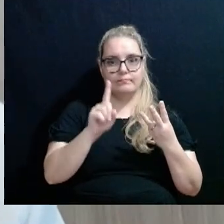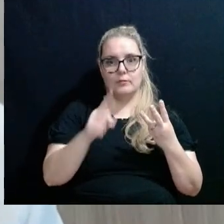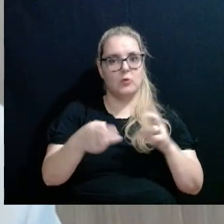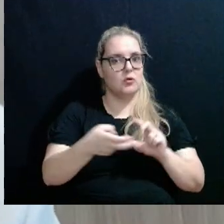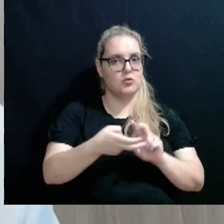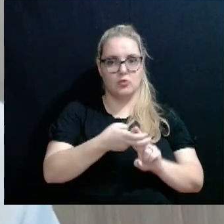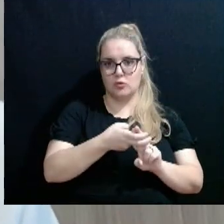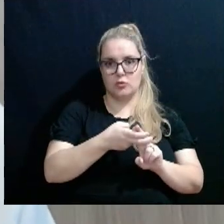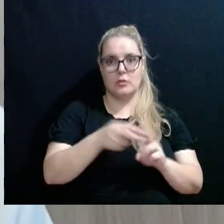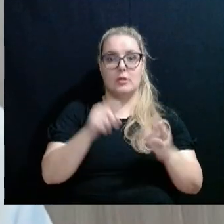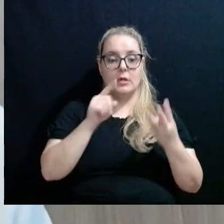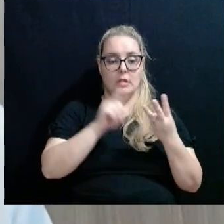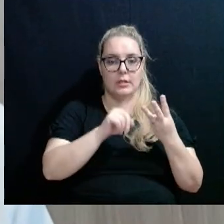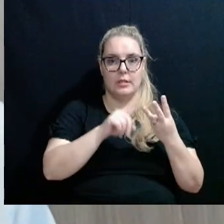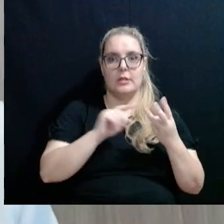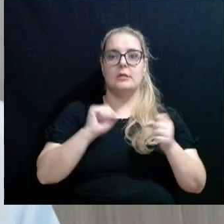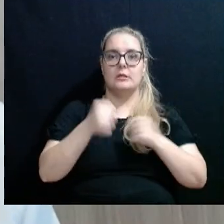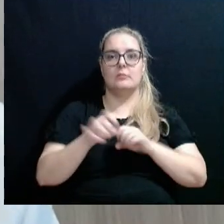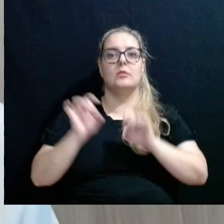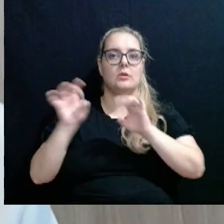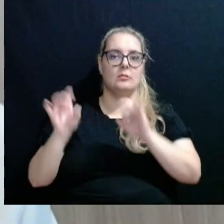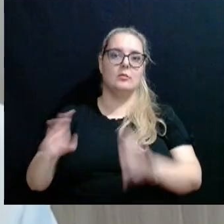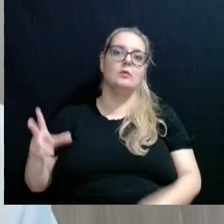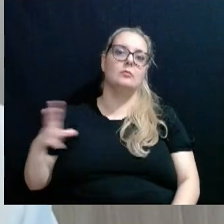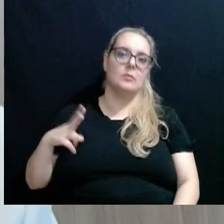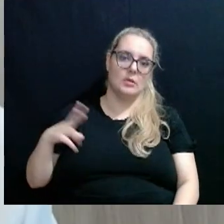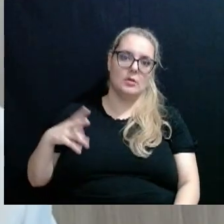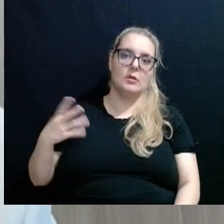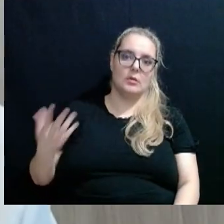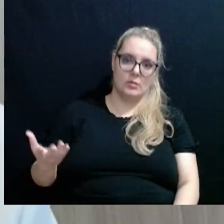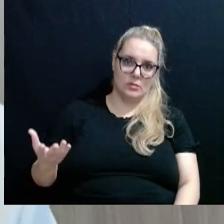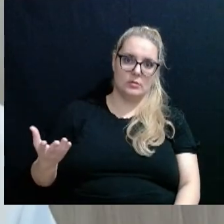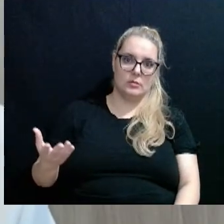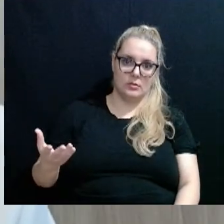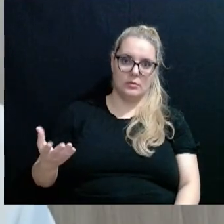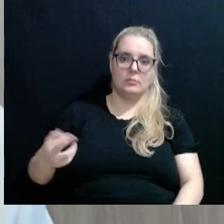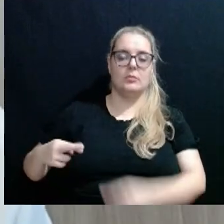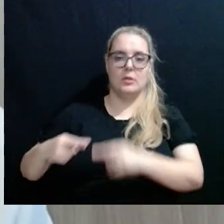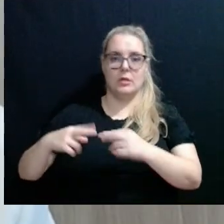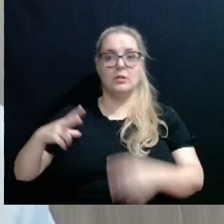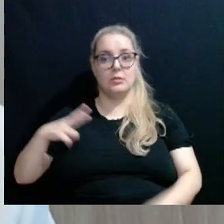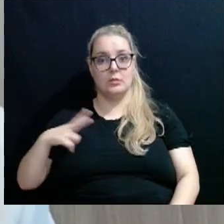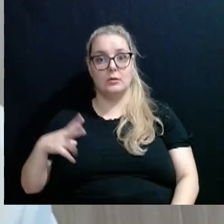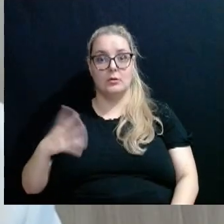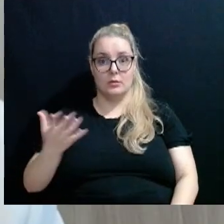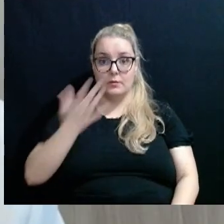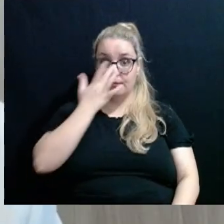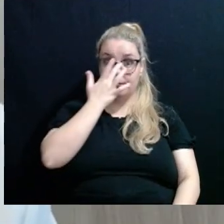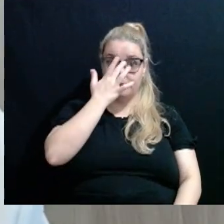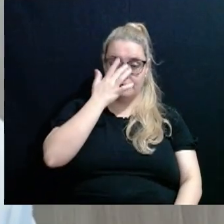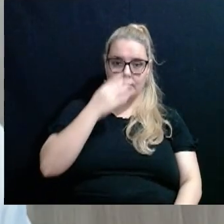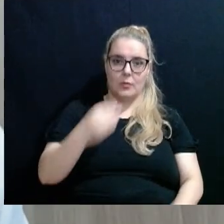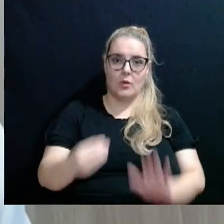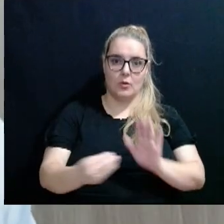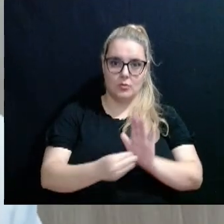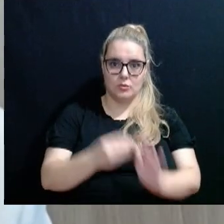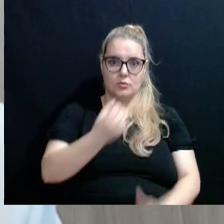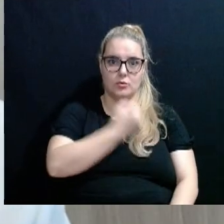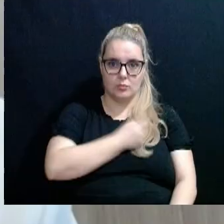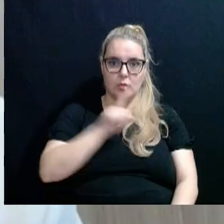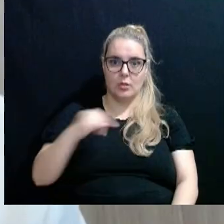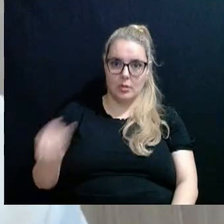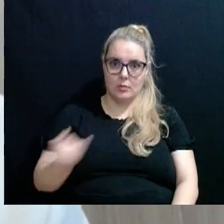pública de saúde, e essa proteção é exclusiva para a rede privada. E nos